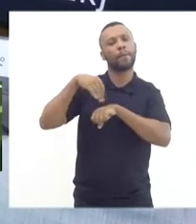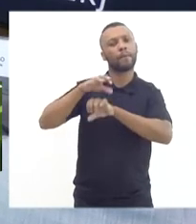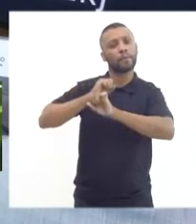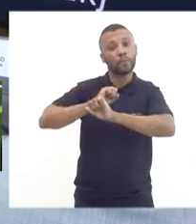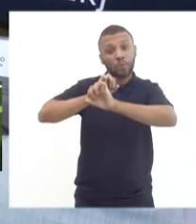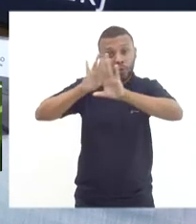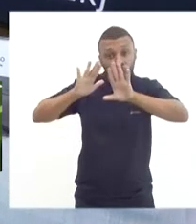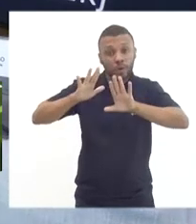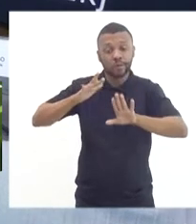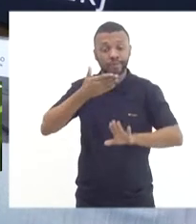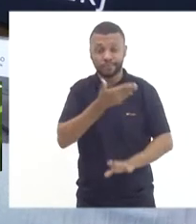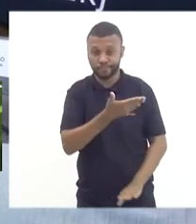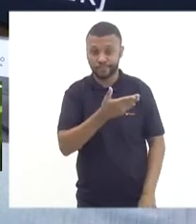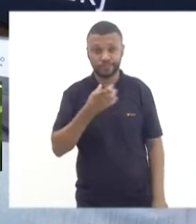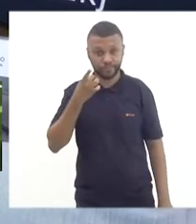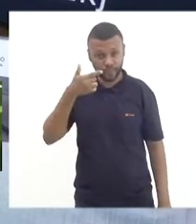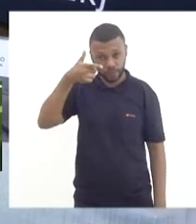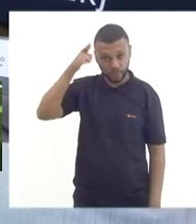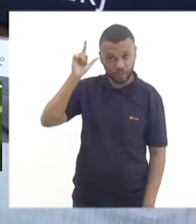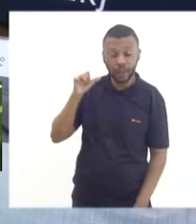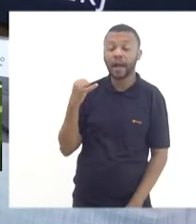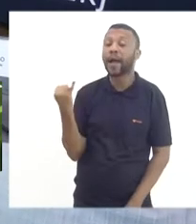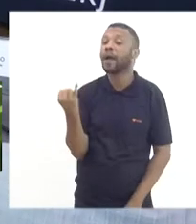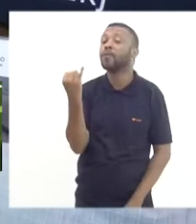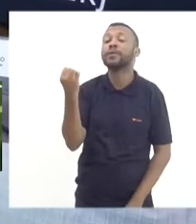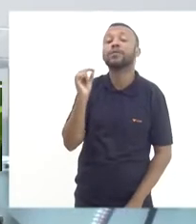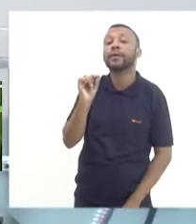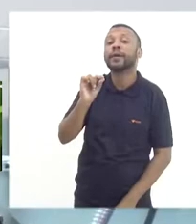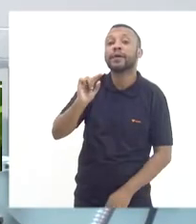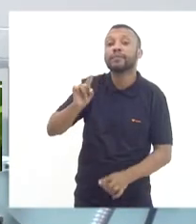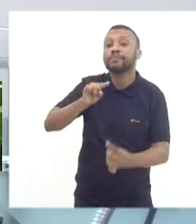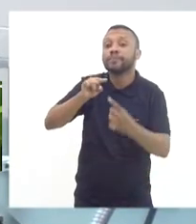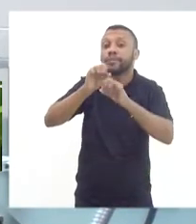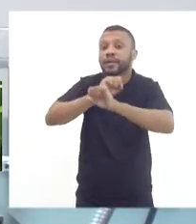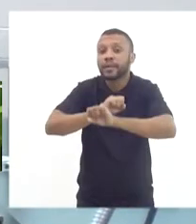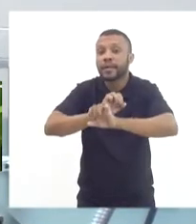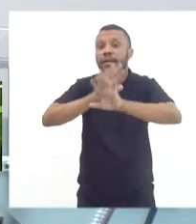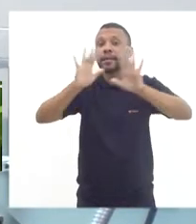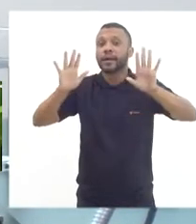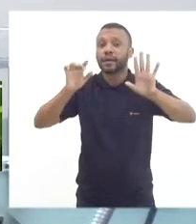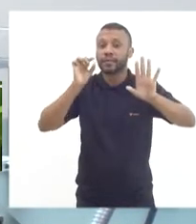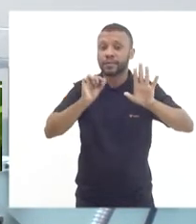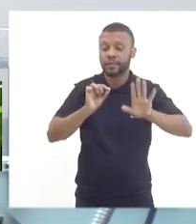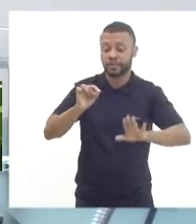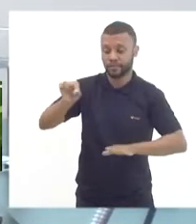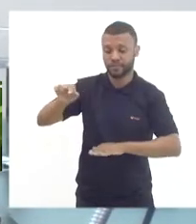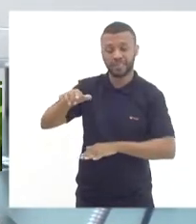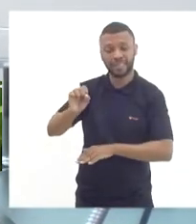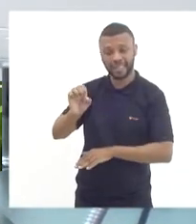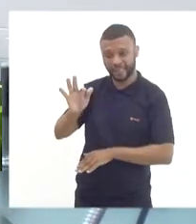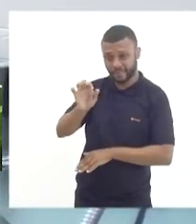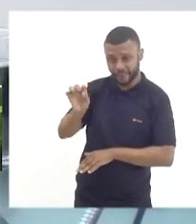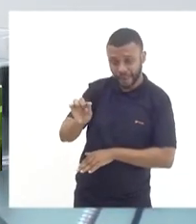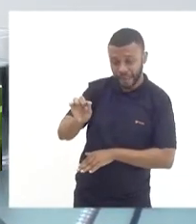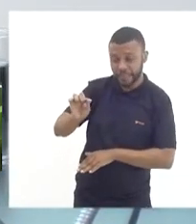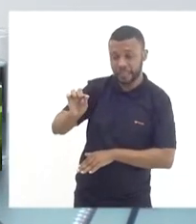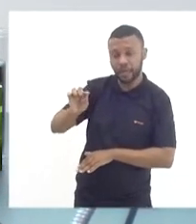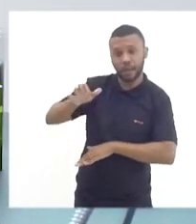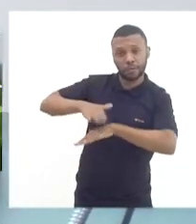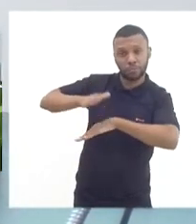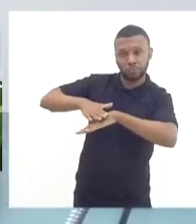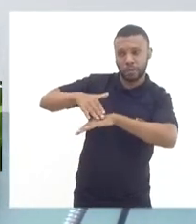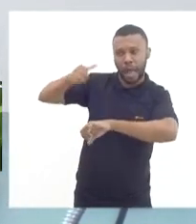Luiz Paulo é importante apenas para deixar claro que não será da sua análise